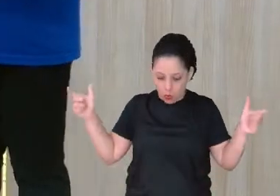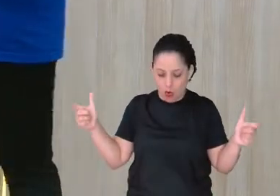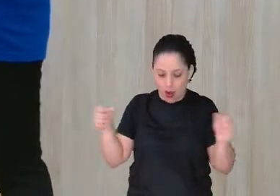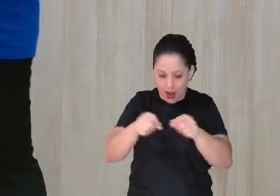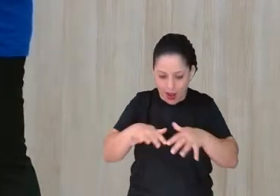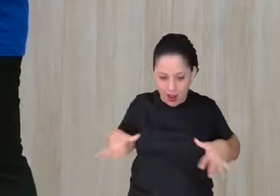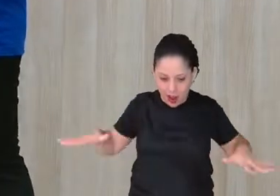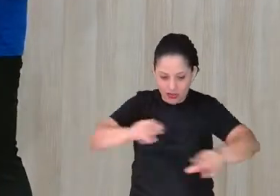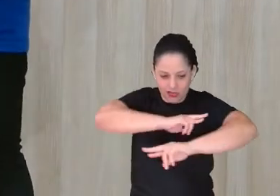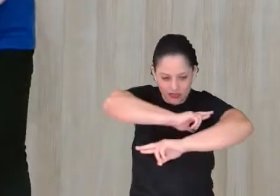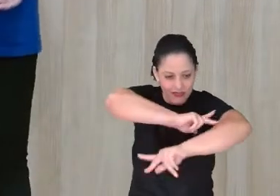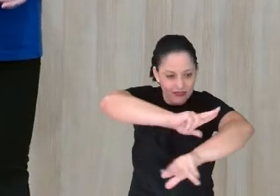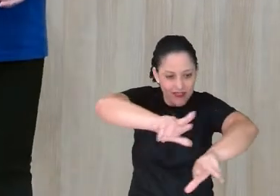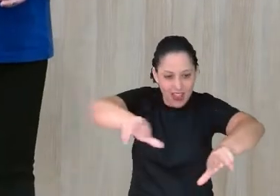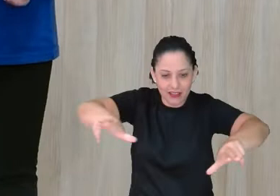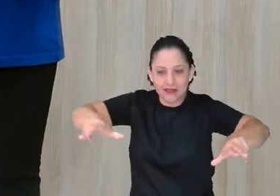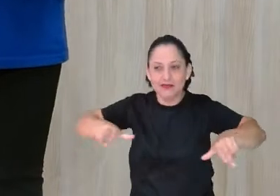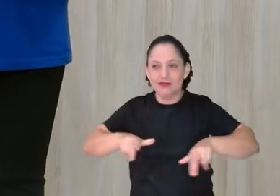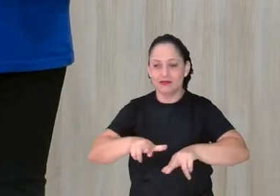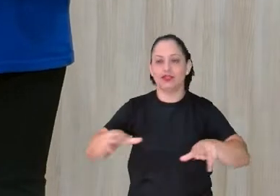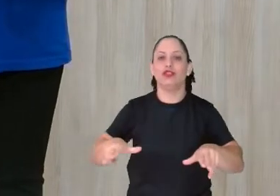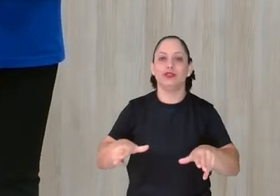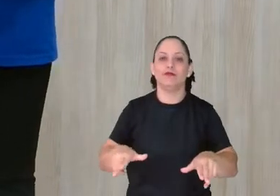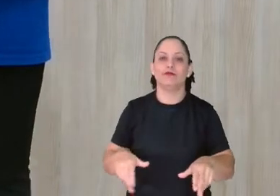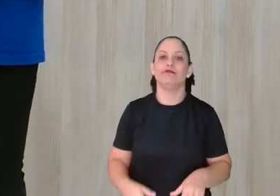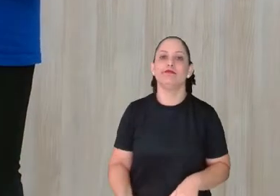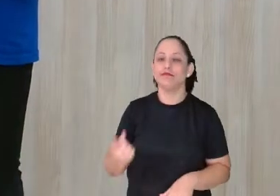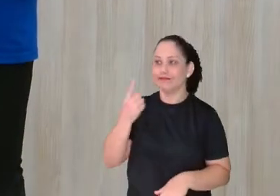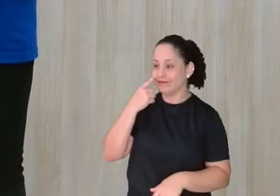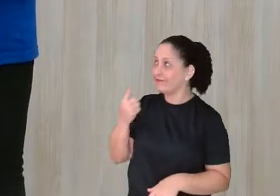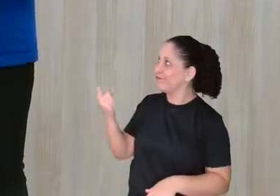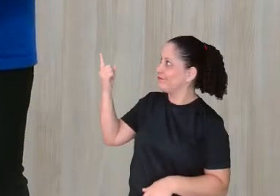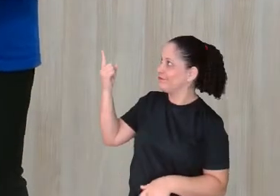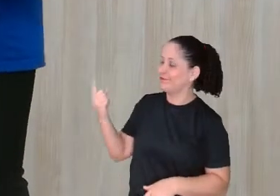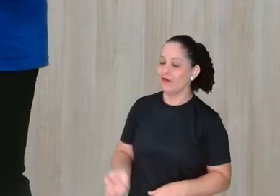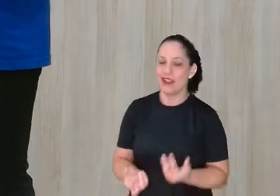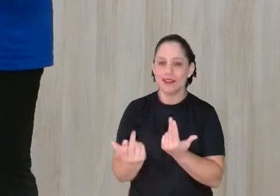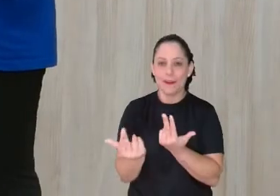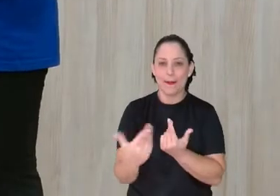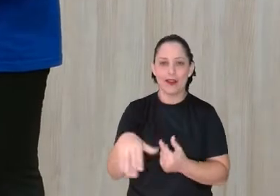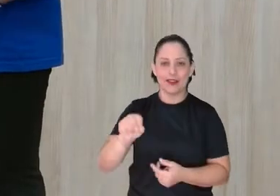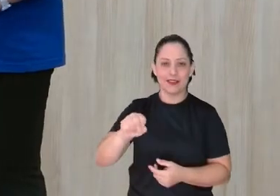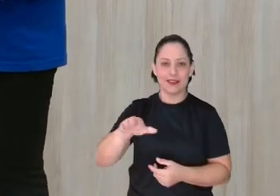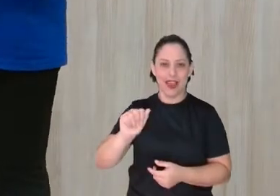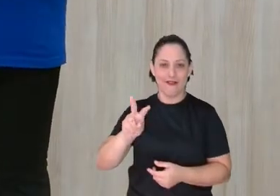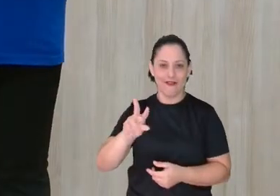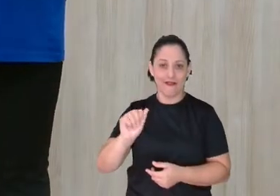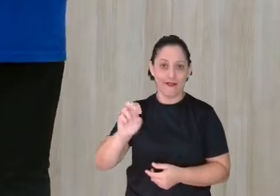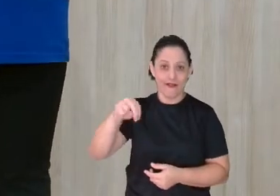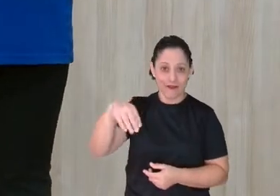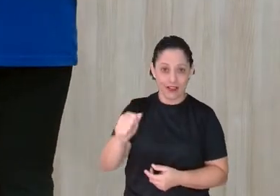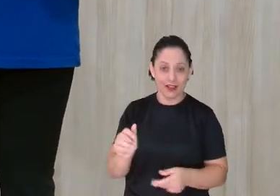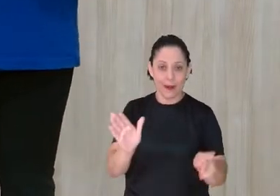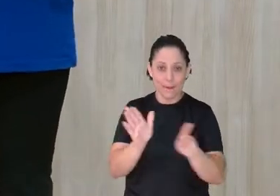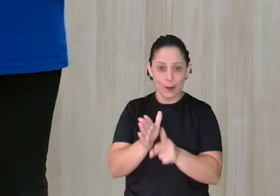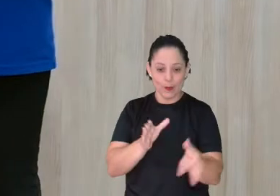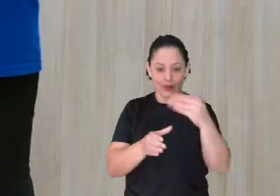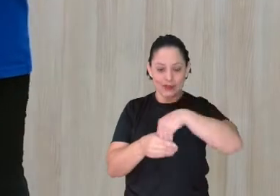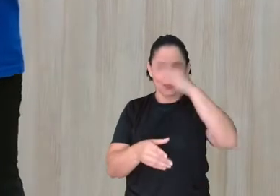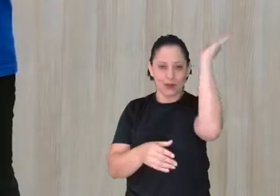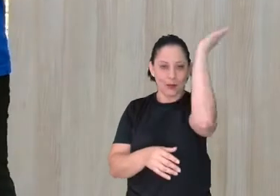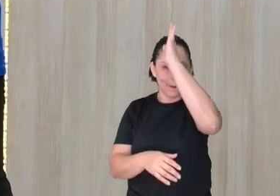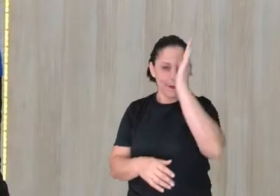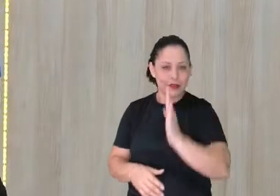gente está aí diante da savana brasileira, ou seja, o Cerrado. E aí, no Cerrado, eu trouxe